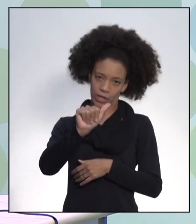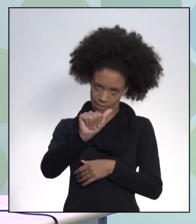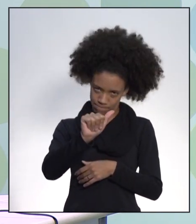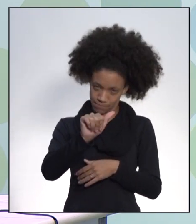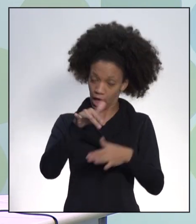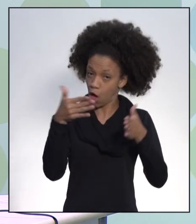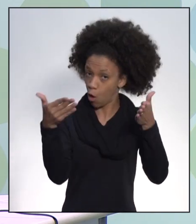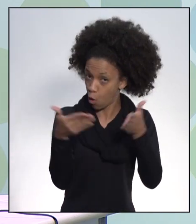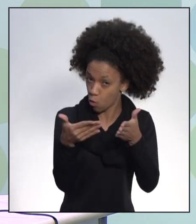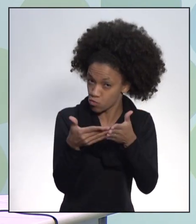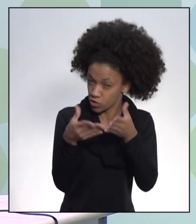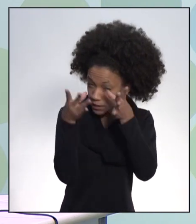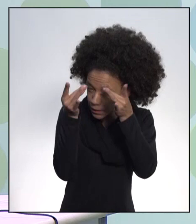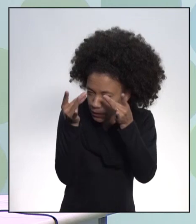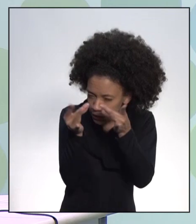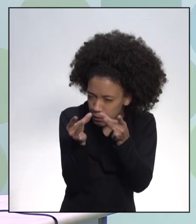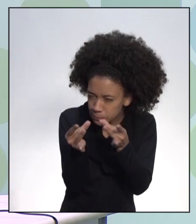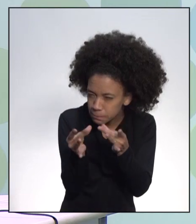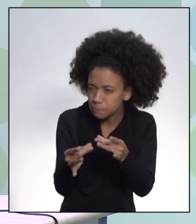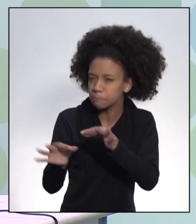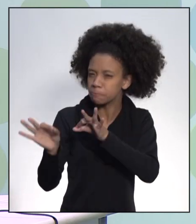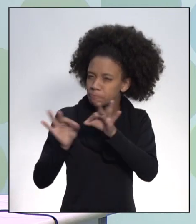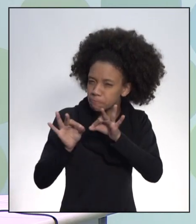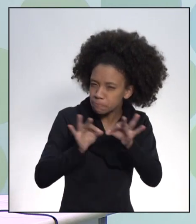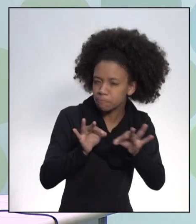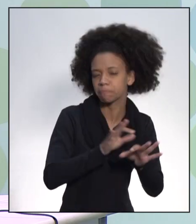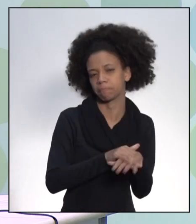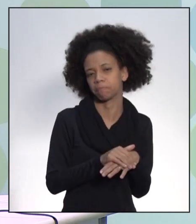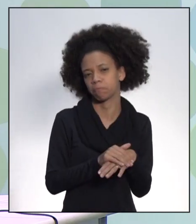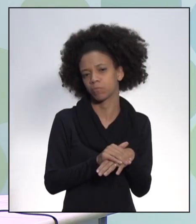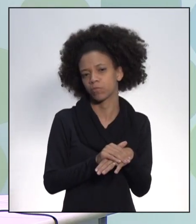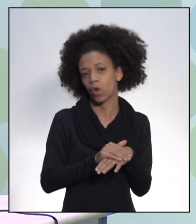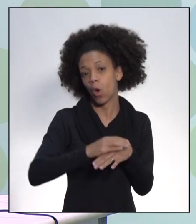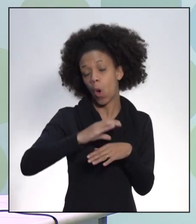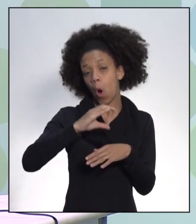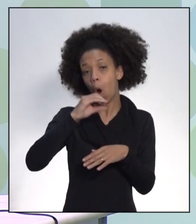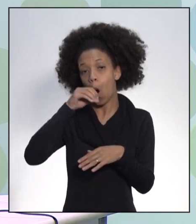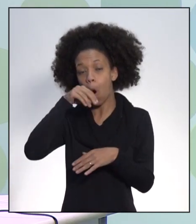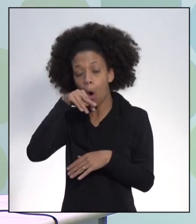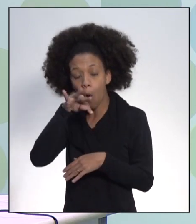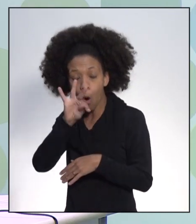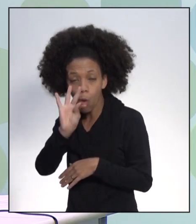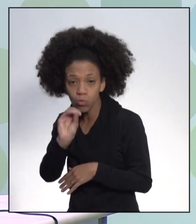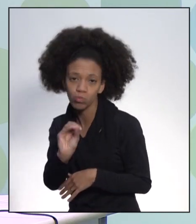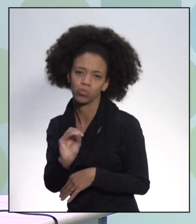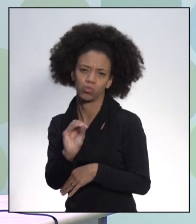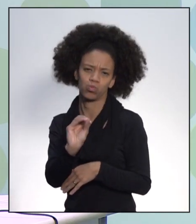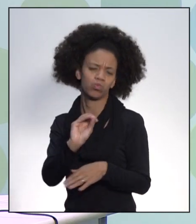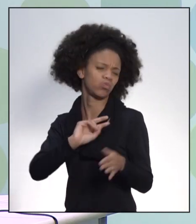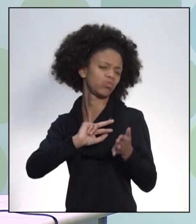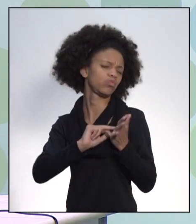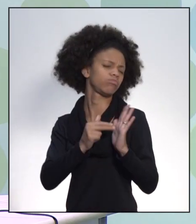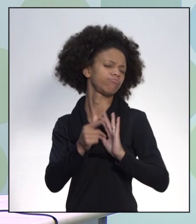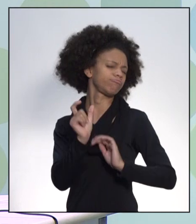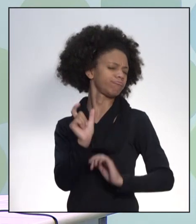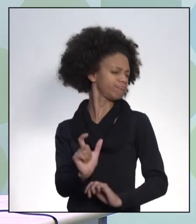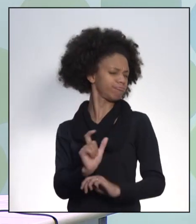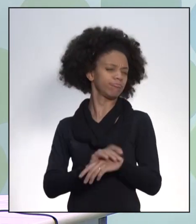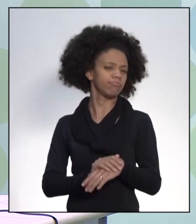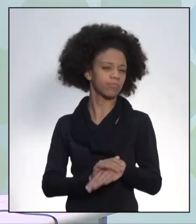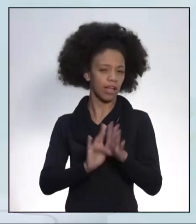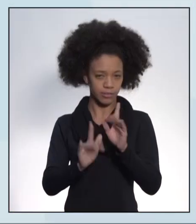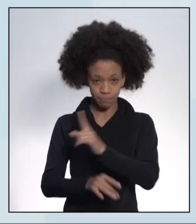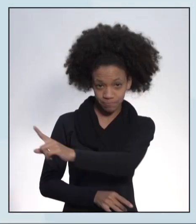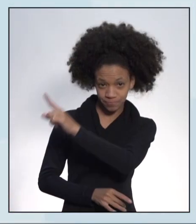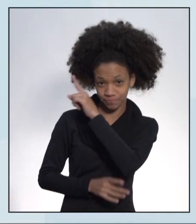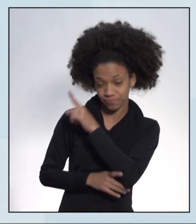falar especificamente do trabalho da linguagem com um texto chamado conto. O que é específico do conto, né? Então, na tela,